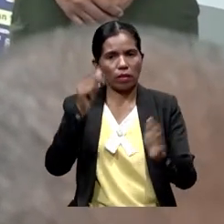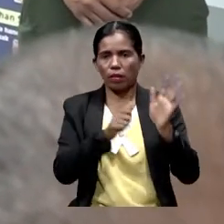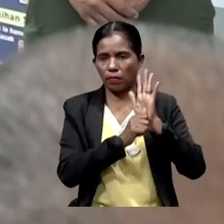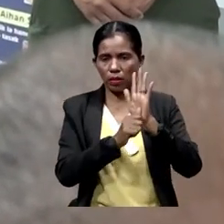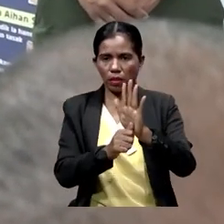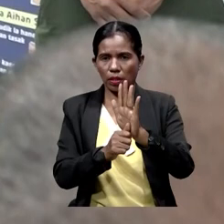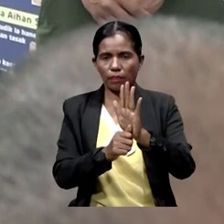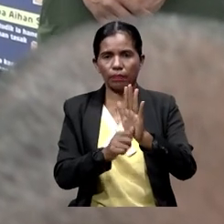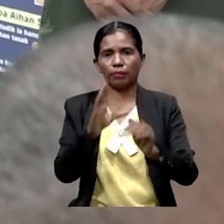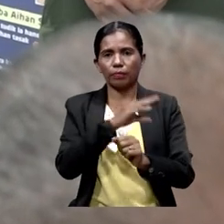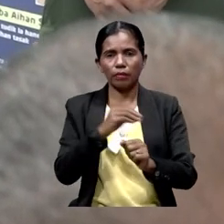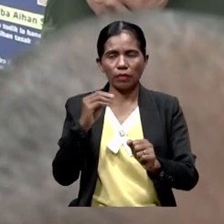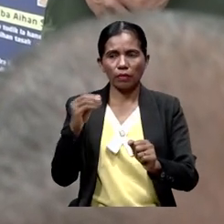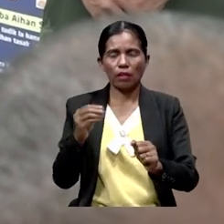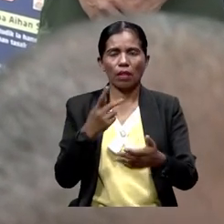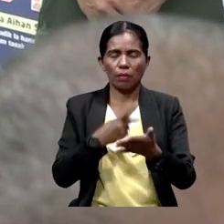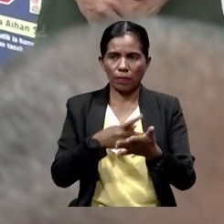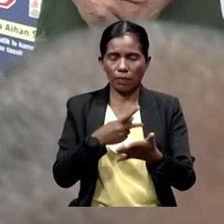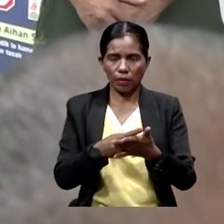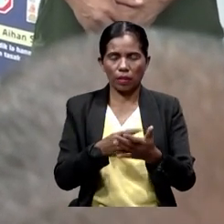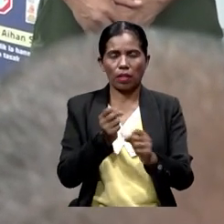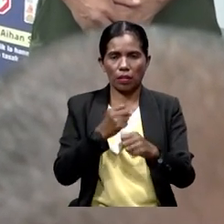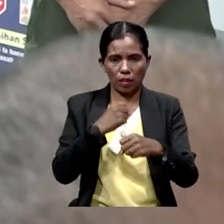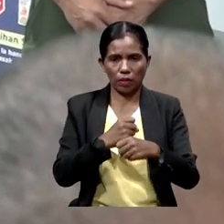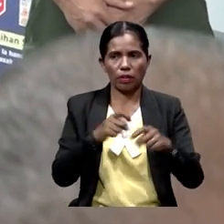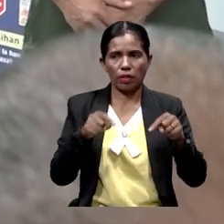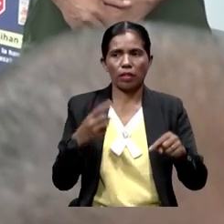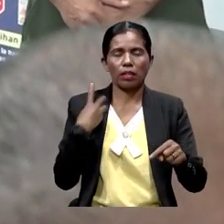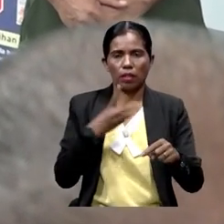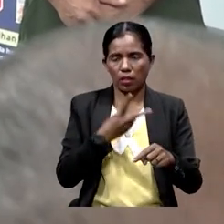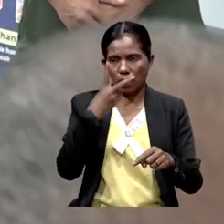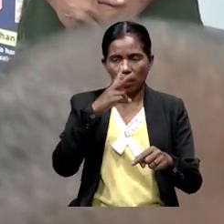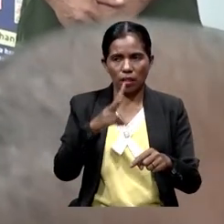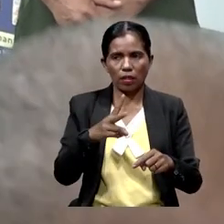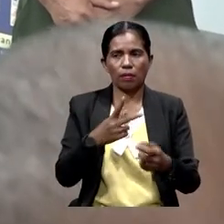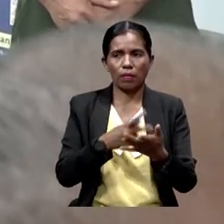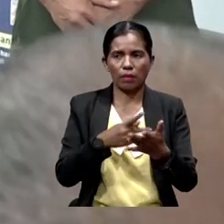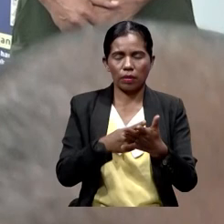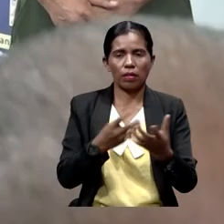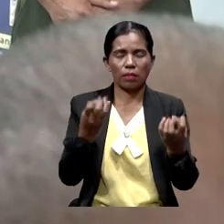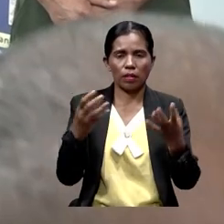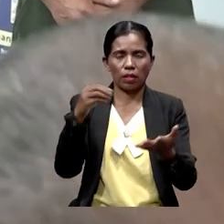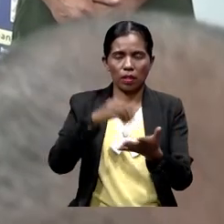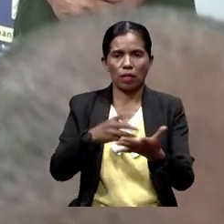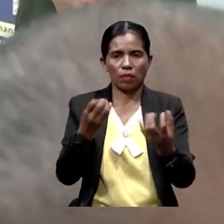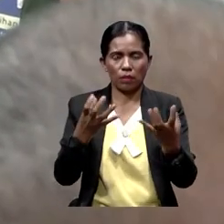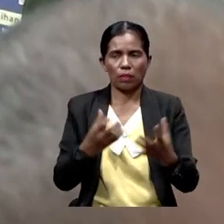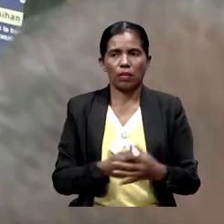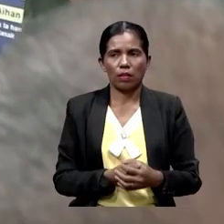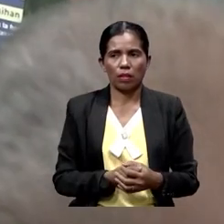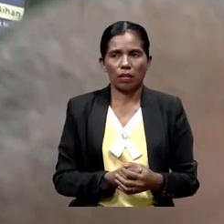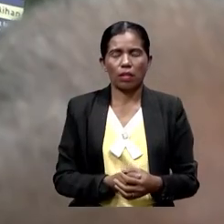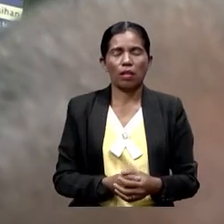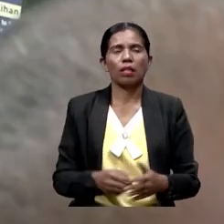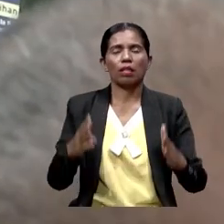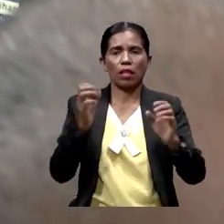do governo apresenta, propostas de Halo, né, e tare, propostas imediatas, boa baraca, Halo de imediato, nessa uma aqui